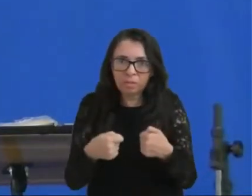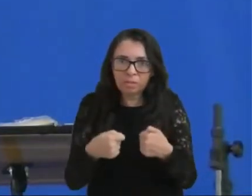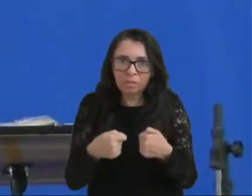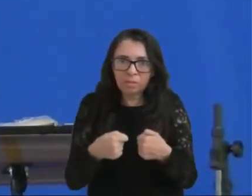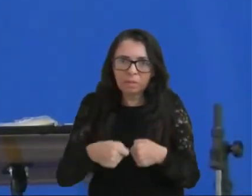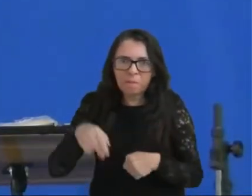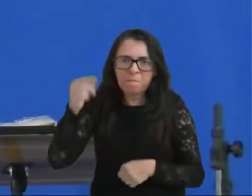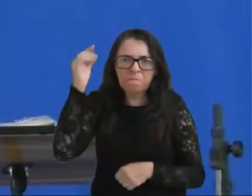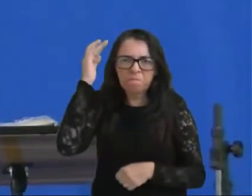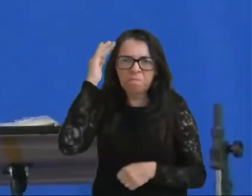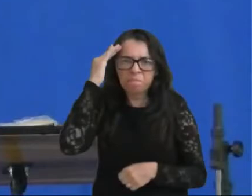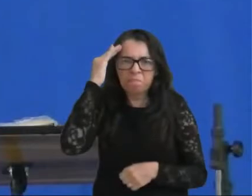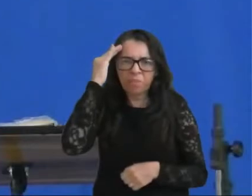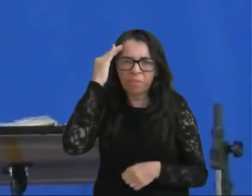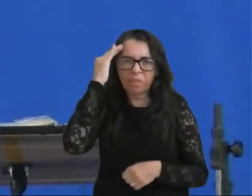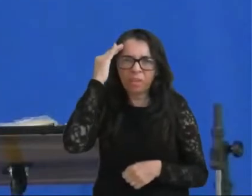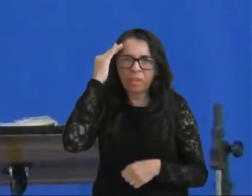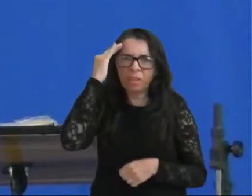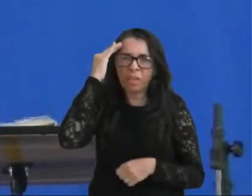de denunciar o pecado.